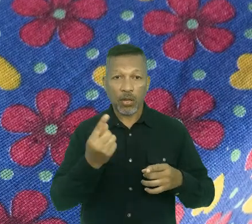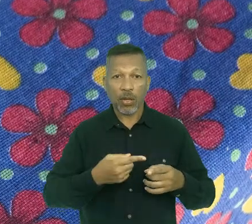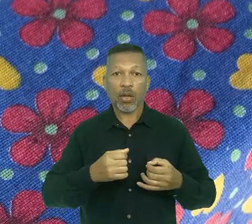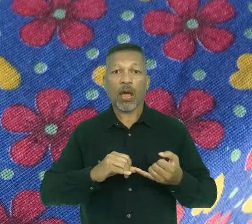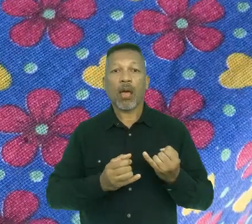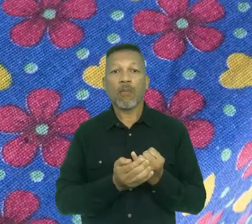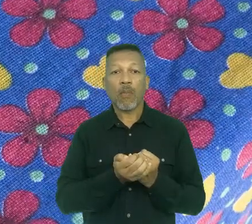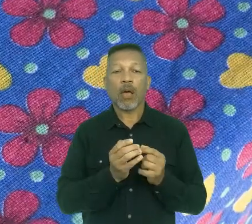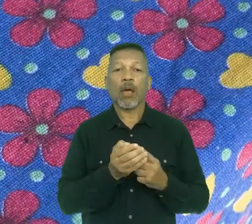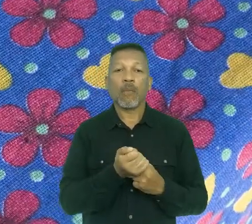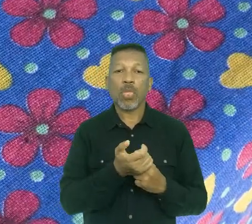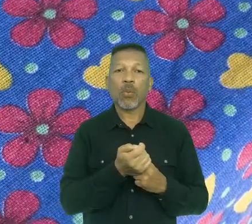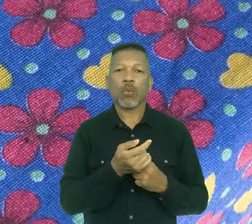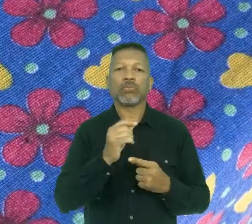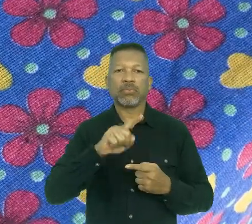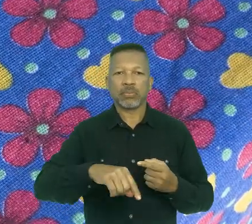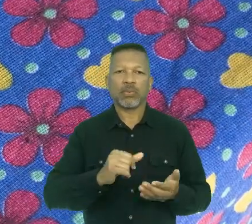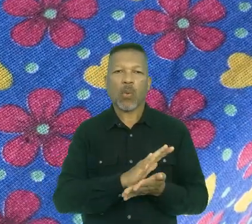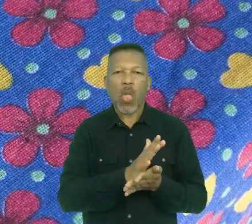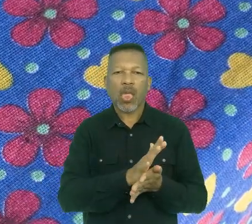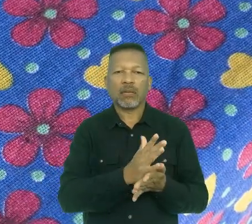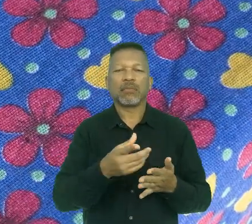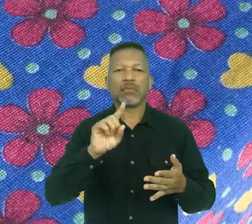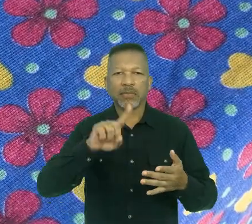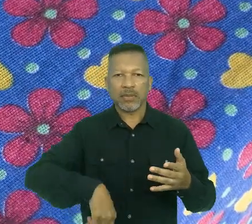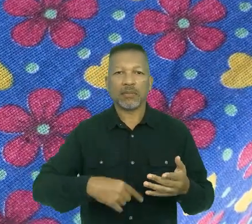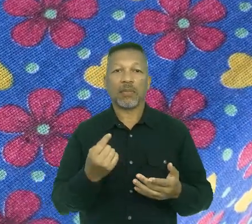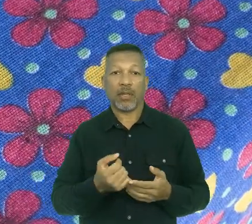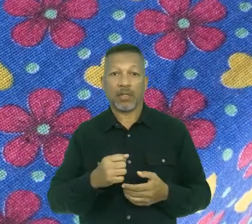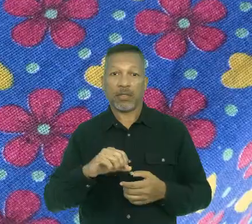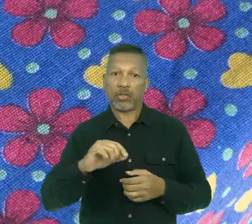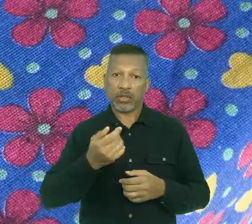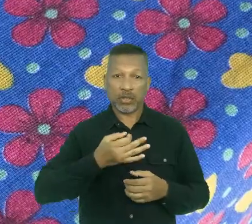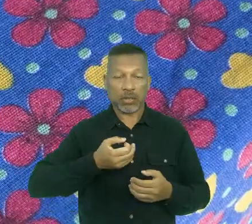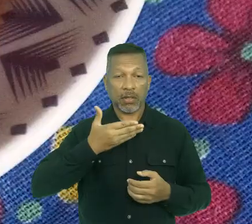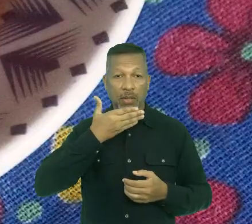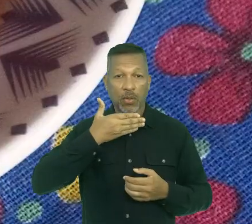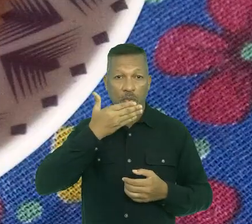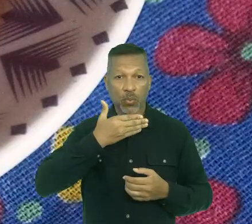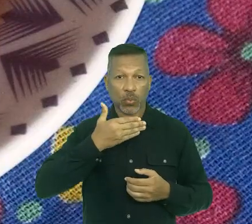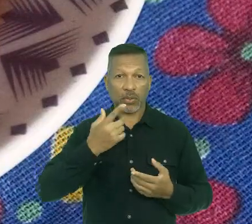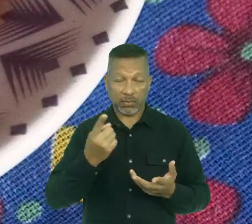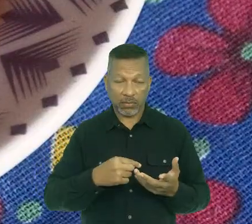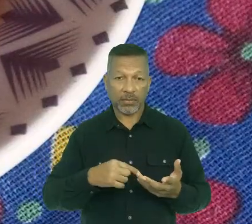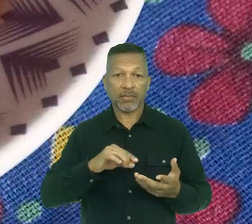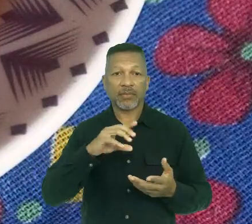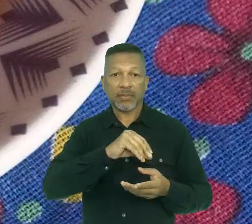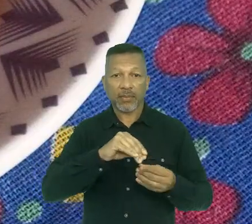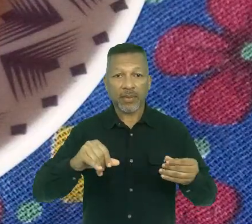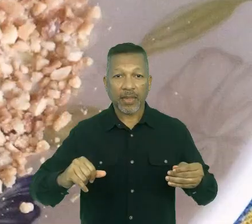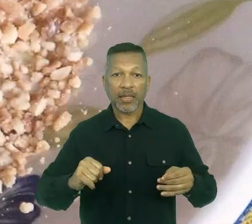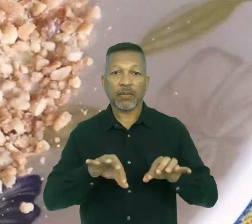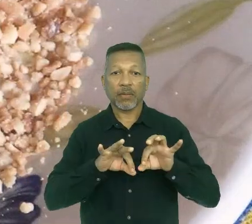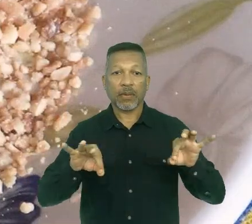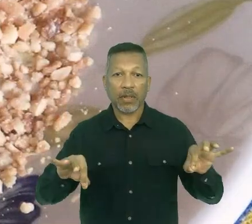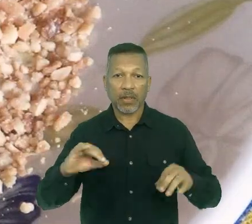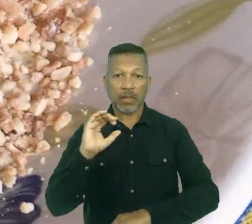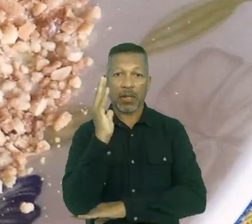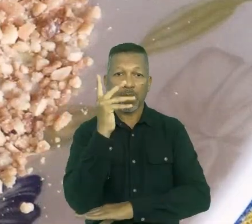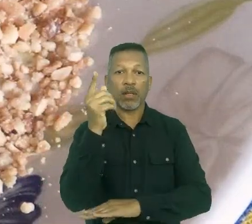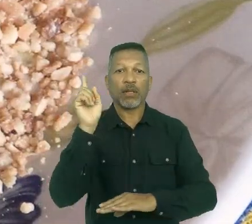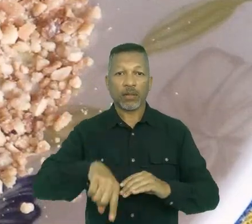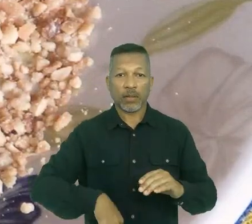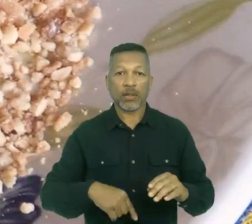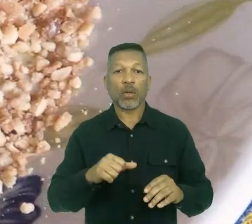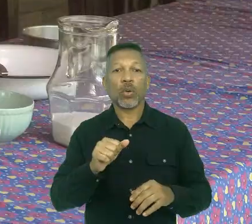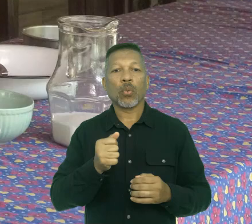e torrado, 1 xícara de açúcar com 2 pitadas de canela, 3 colheres de goiabada e 2 colheres